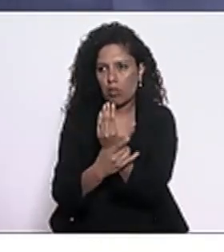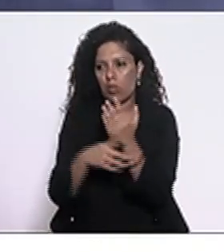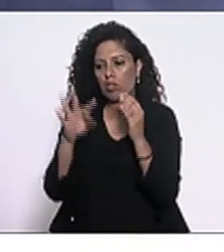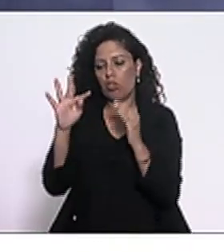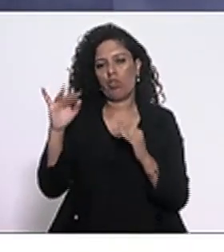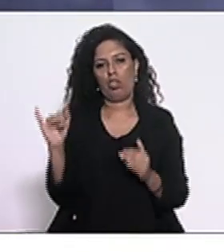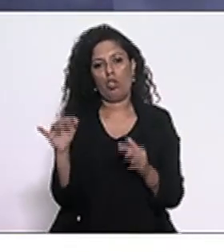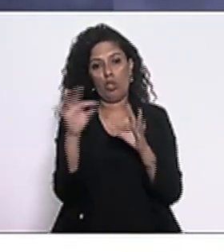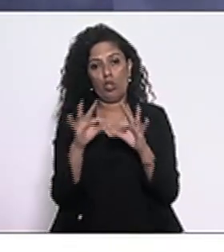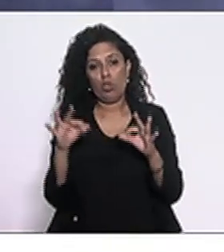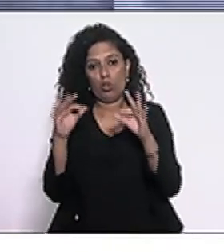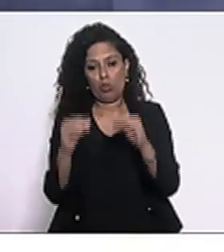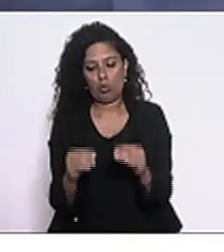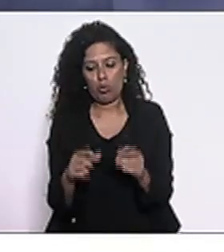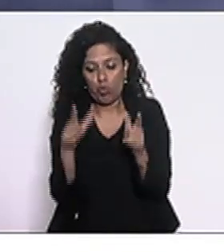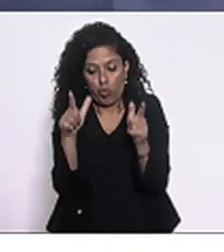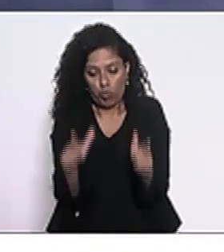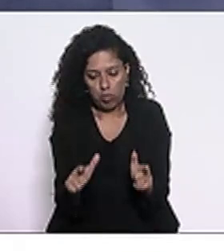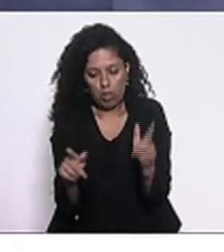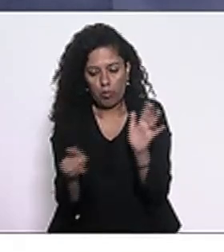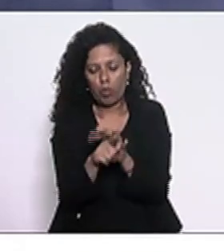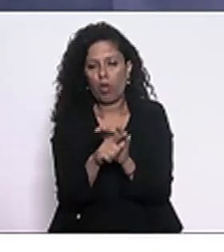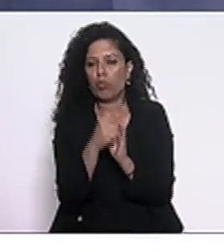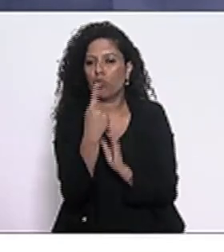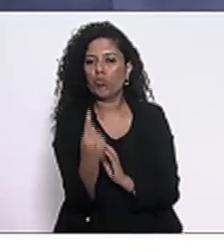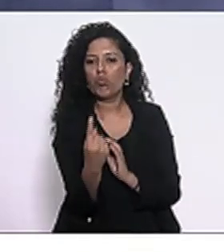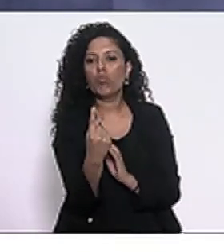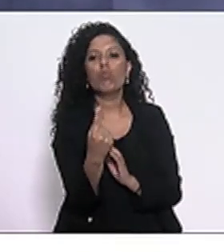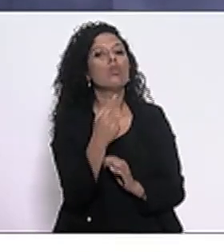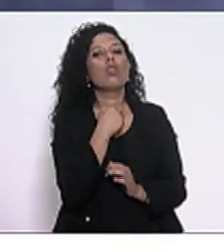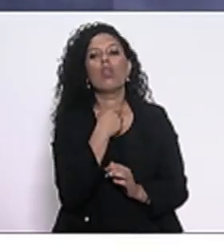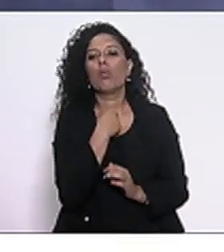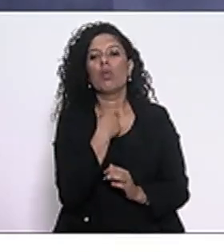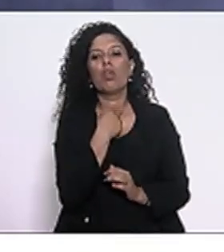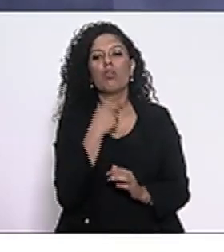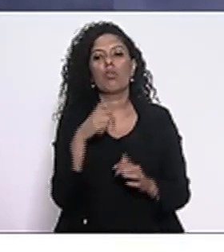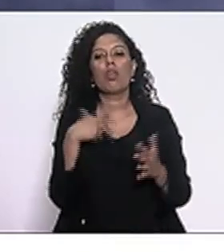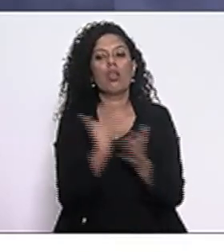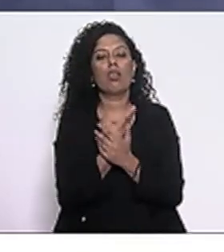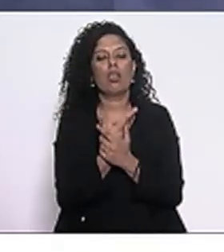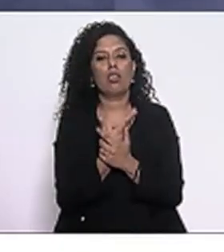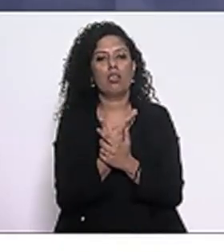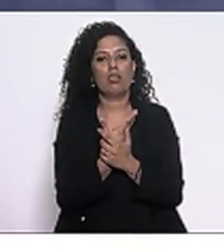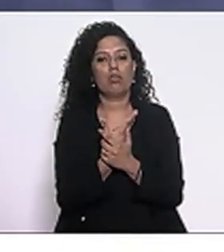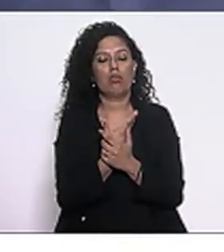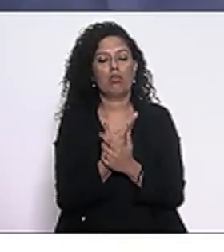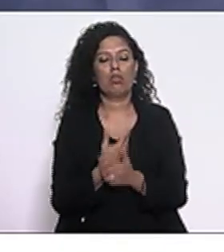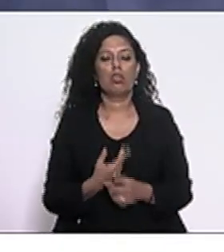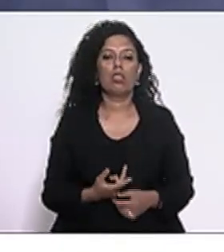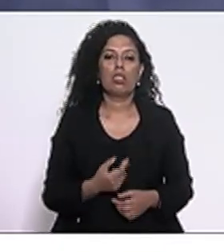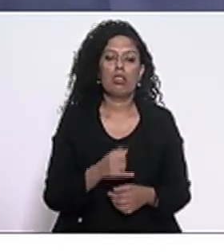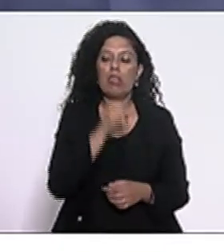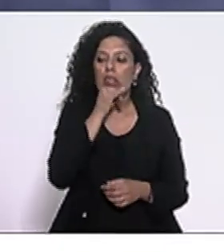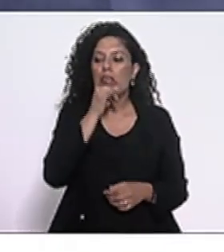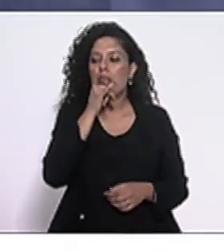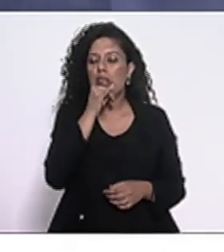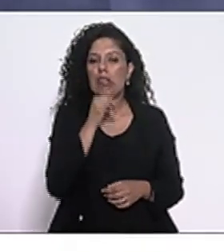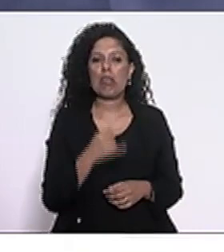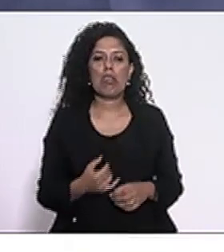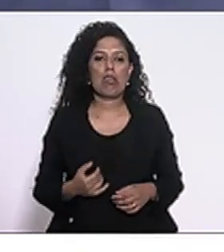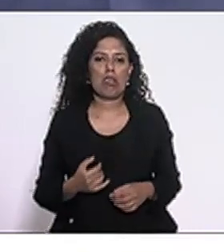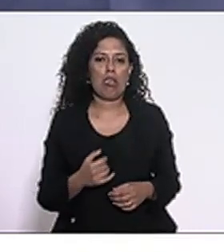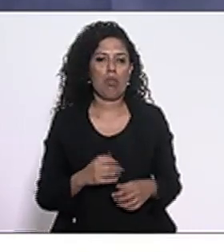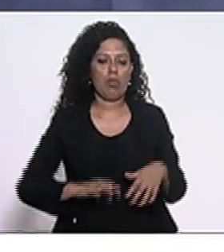botar tudo dentro de uma máquina só, como vem acontecendo ao longo dos anos, e, para minha surpresa, acontecendo até em